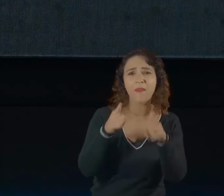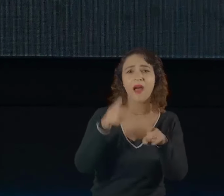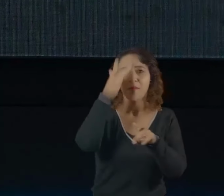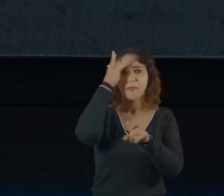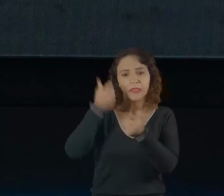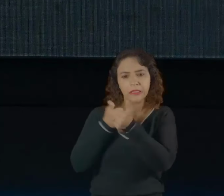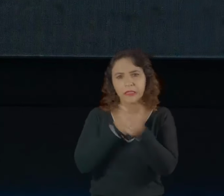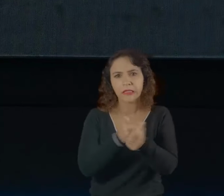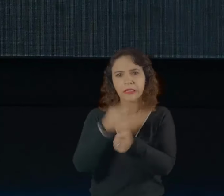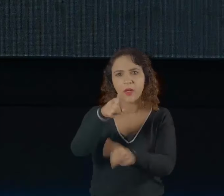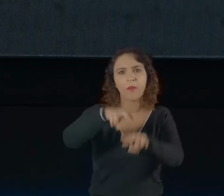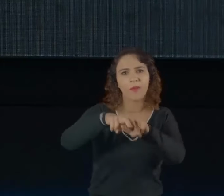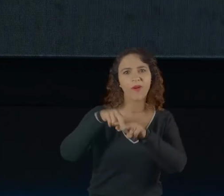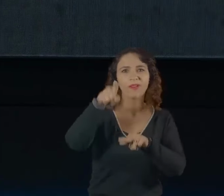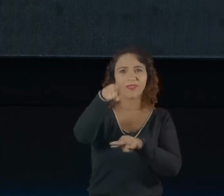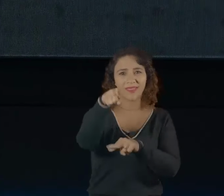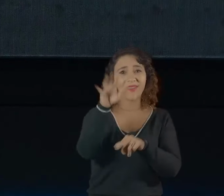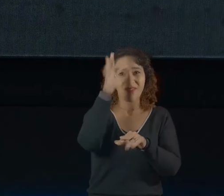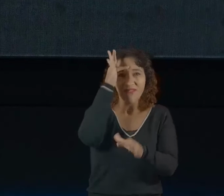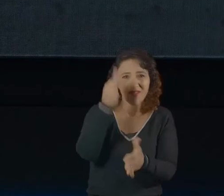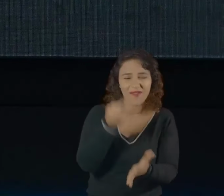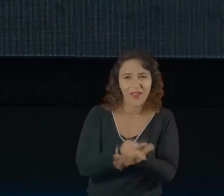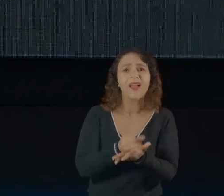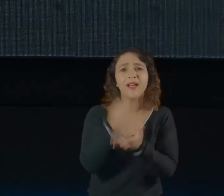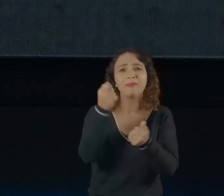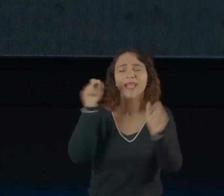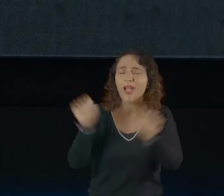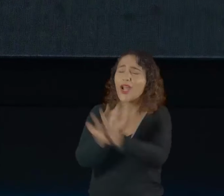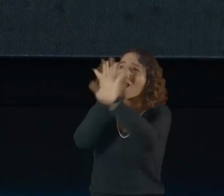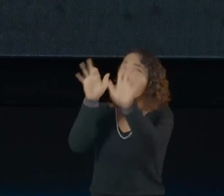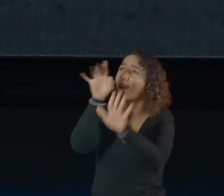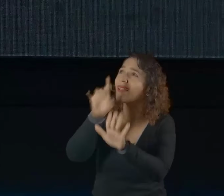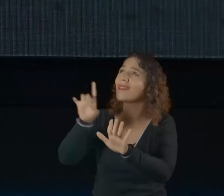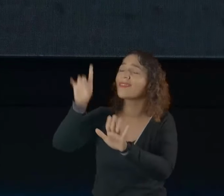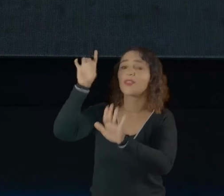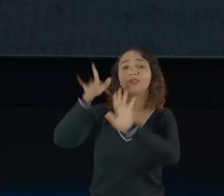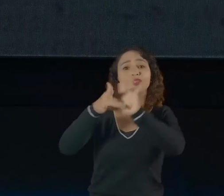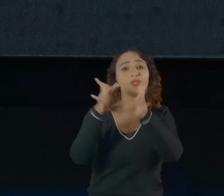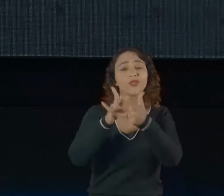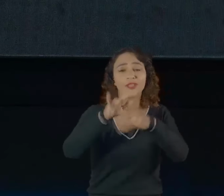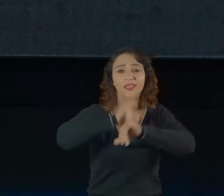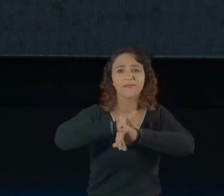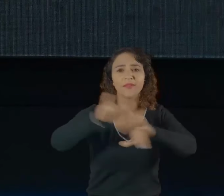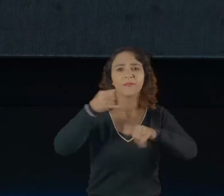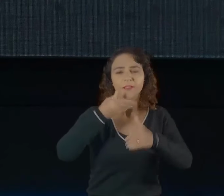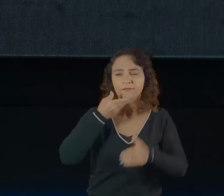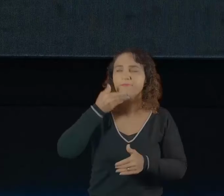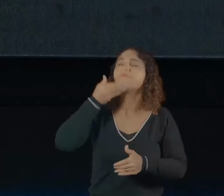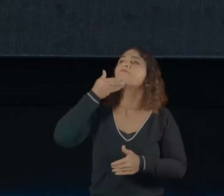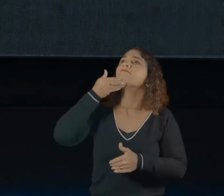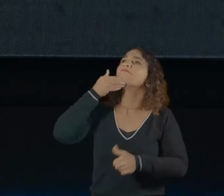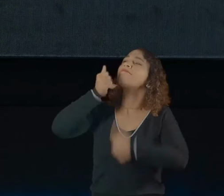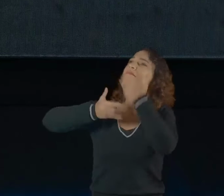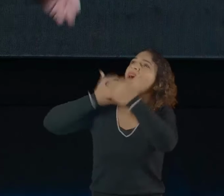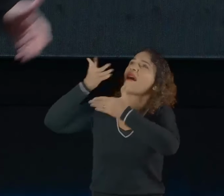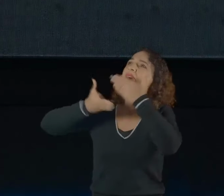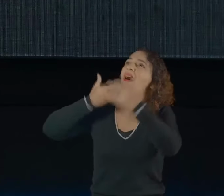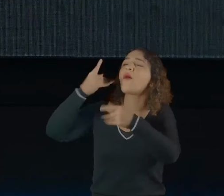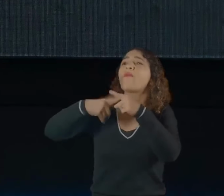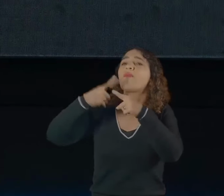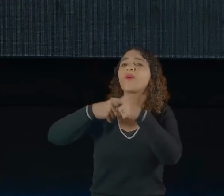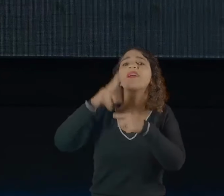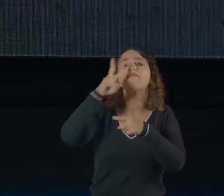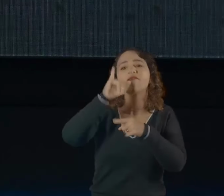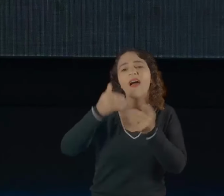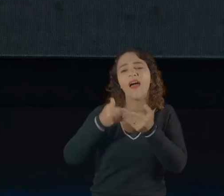fé, glorifique a Deus. Jesus diz, exultai, erguei a vossa cabeça para o alto, porque está próxima a